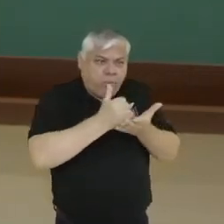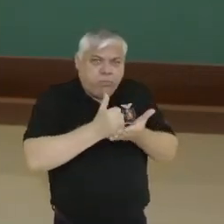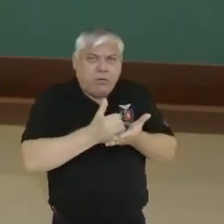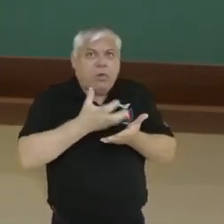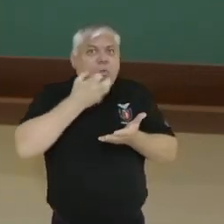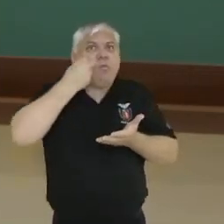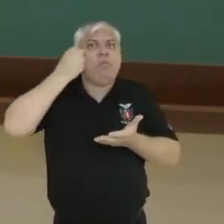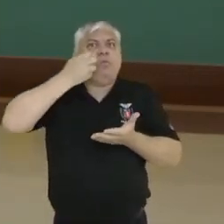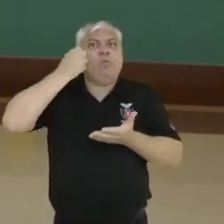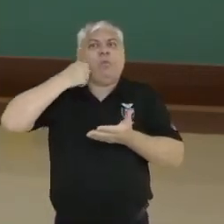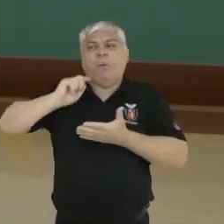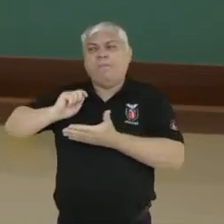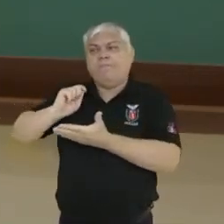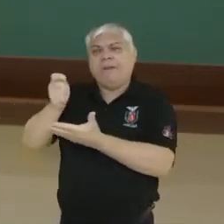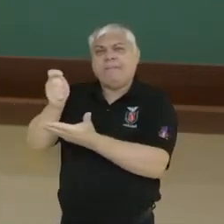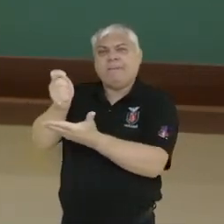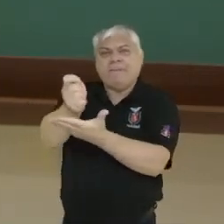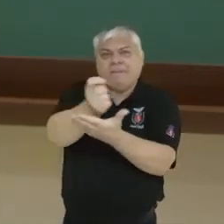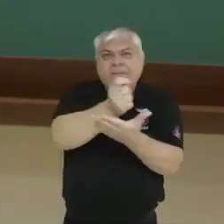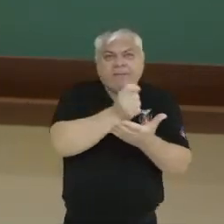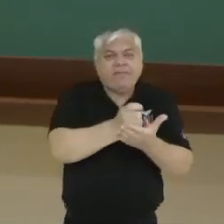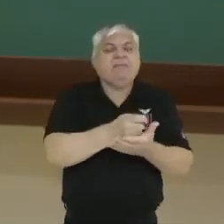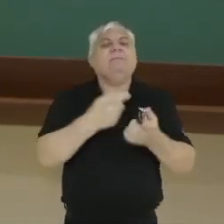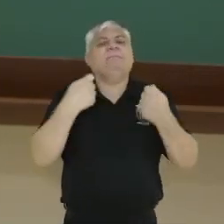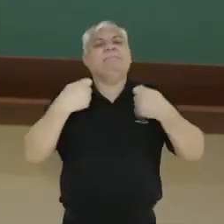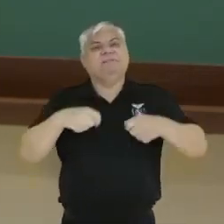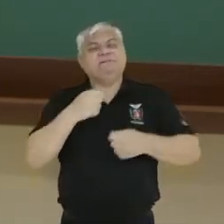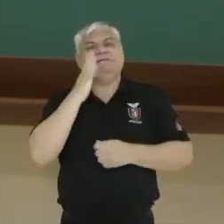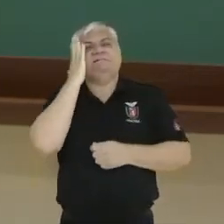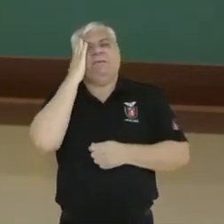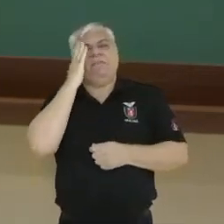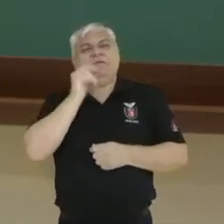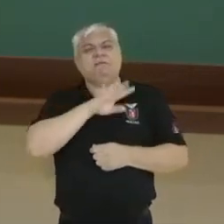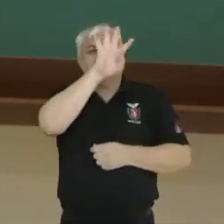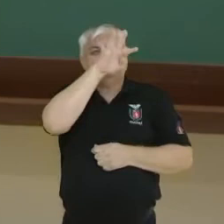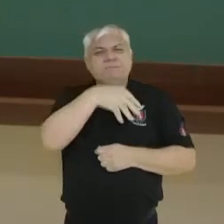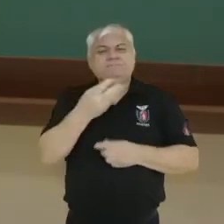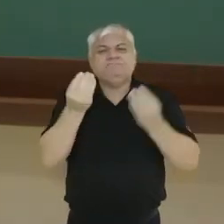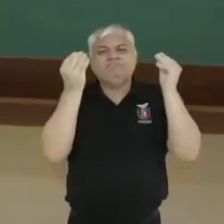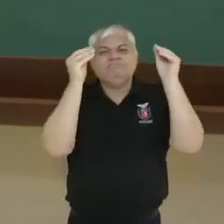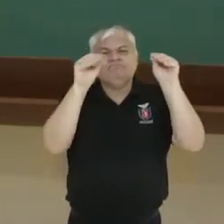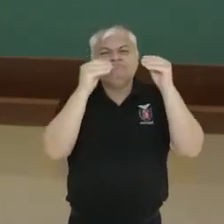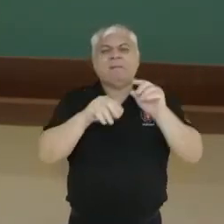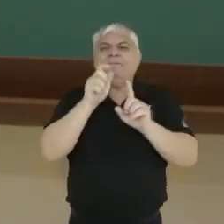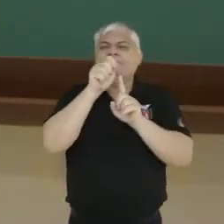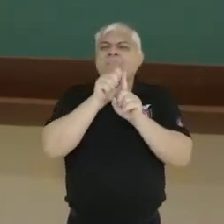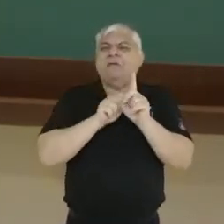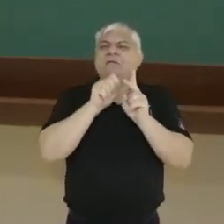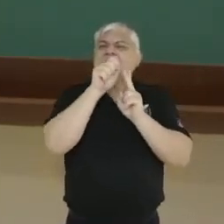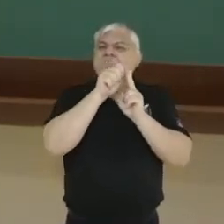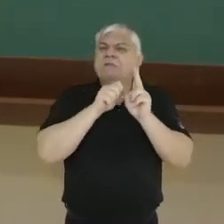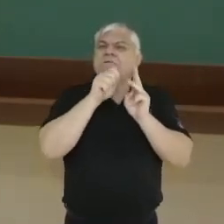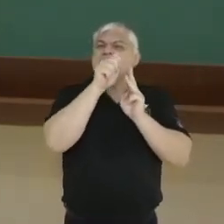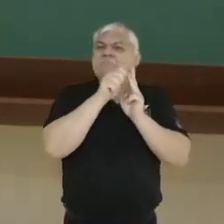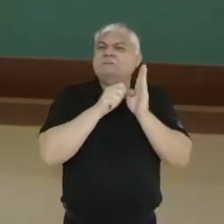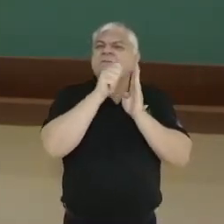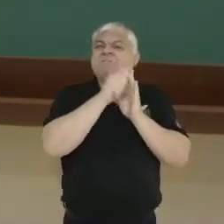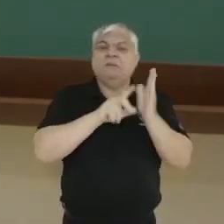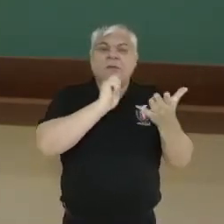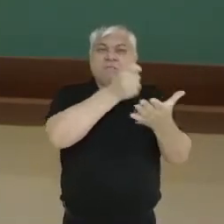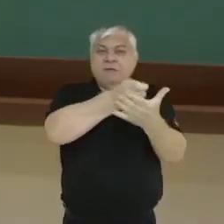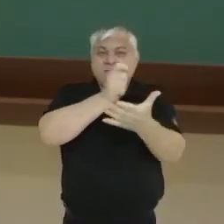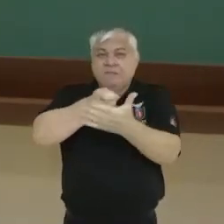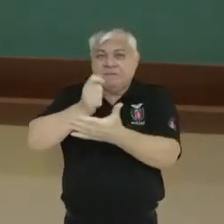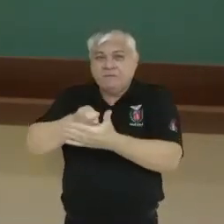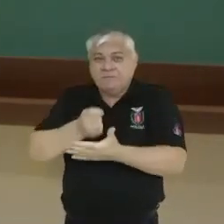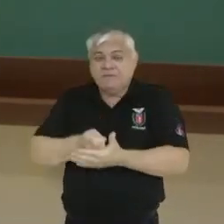lucrar. Então, uma empresa ela precisa saber quanto ela precisa mensalmente para pagar aquelas contas que a gente chama de